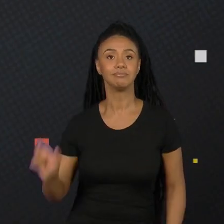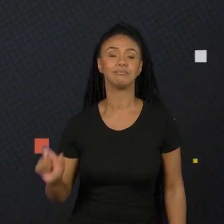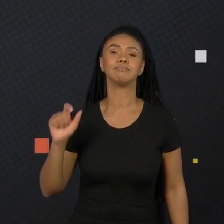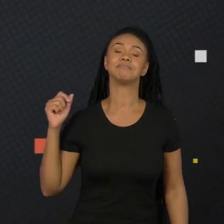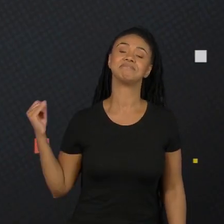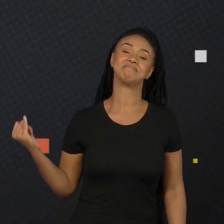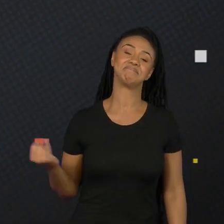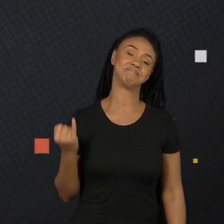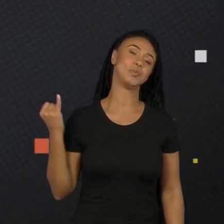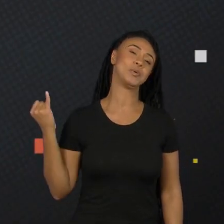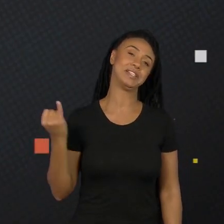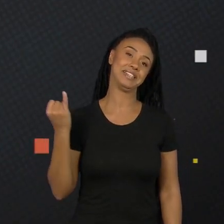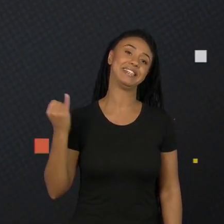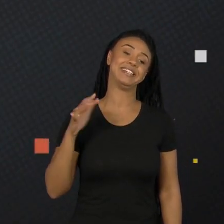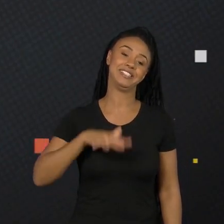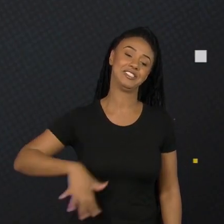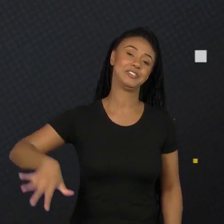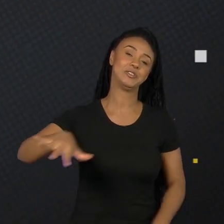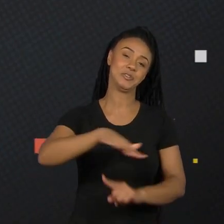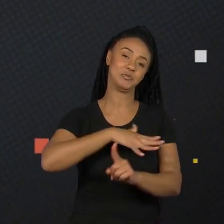importante.